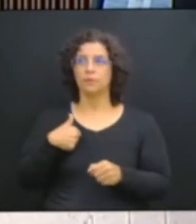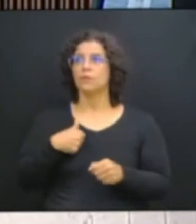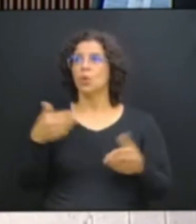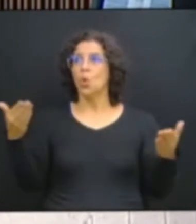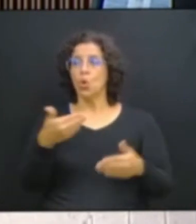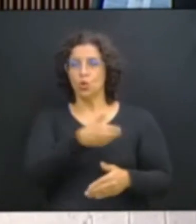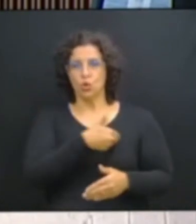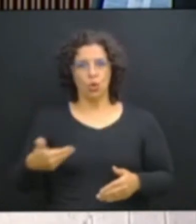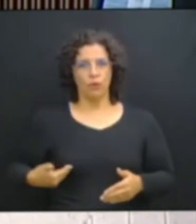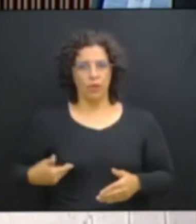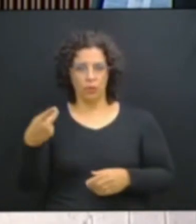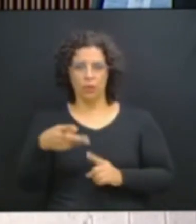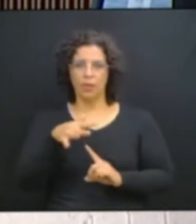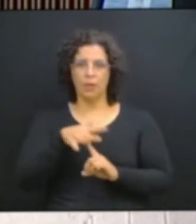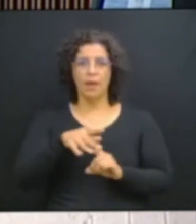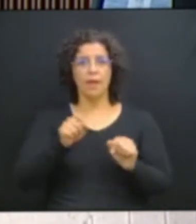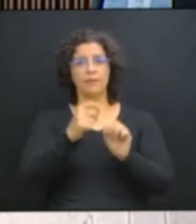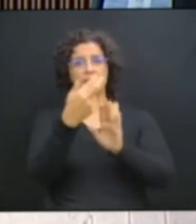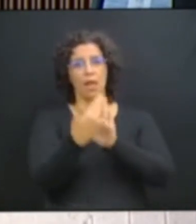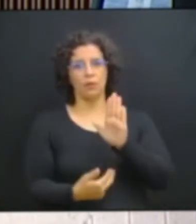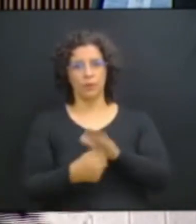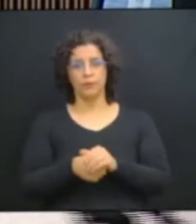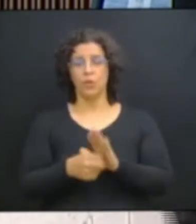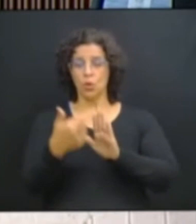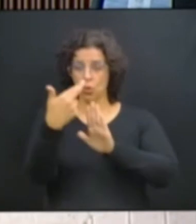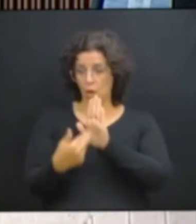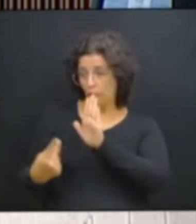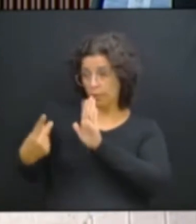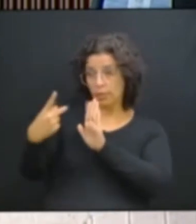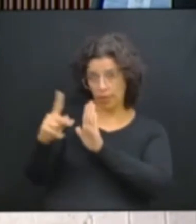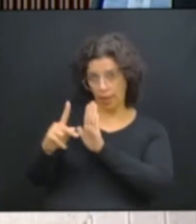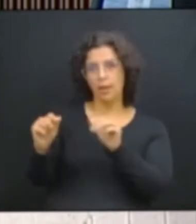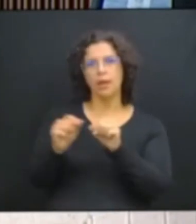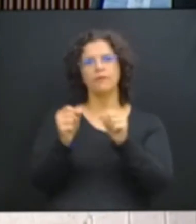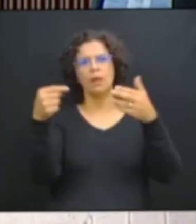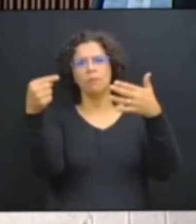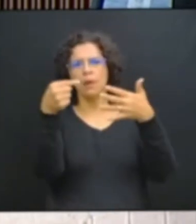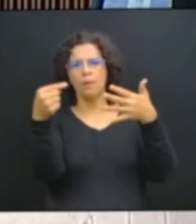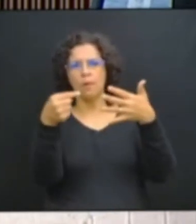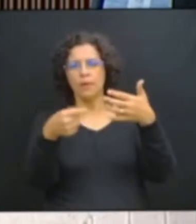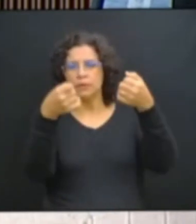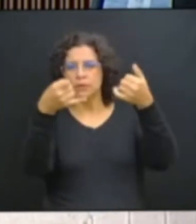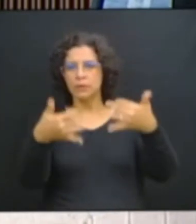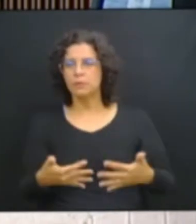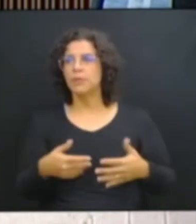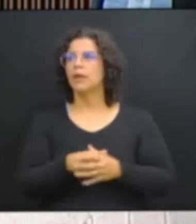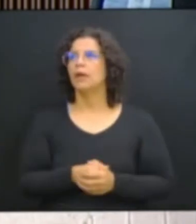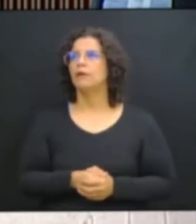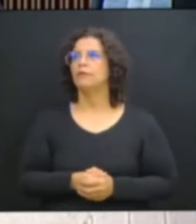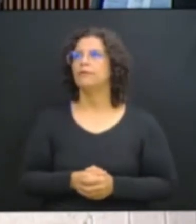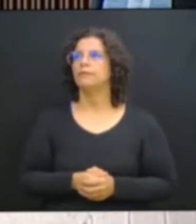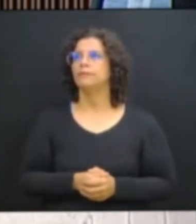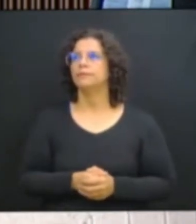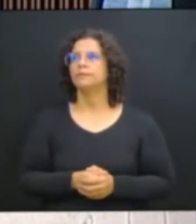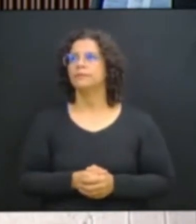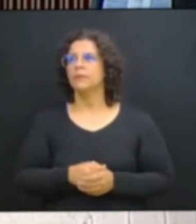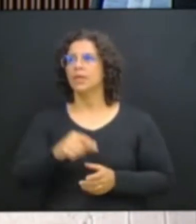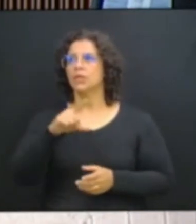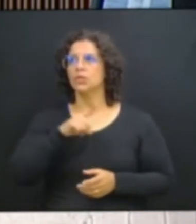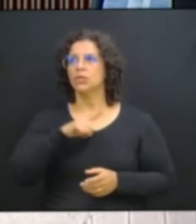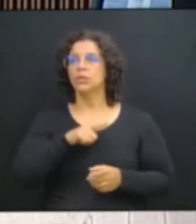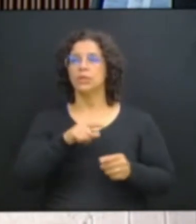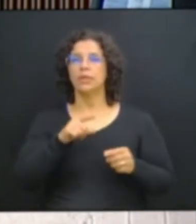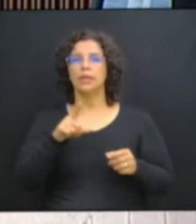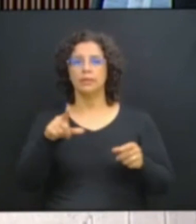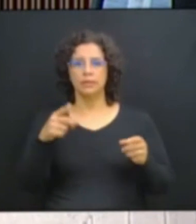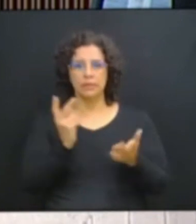atual governador do estado. E dentro do relatório, ele colocava, esse relatório, que tinha